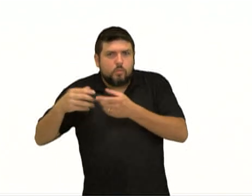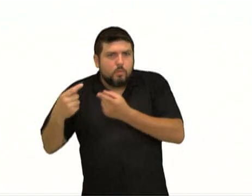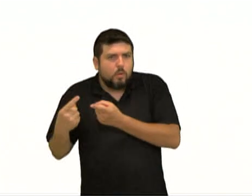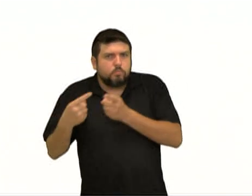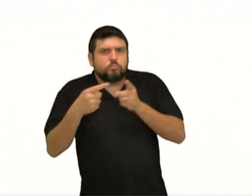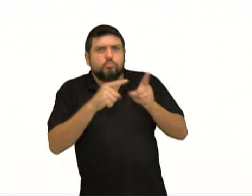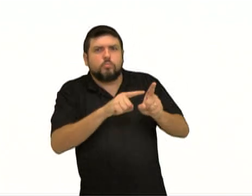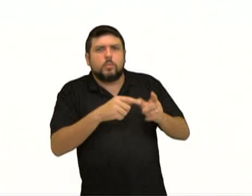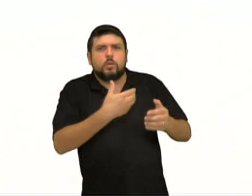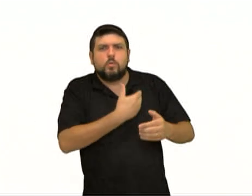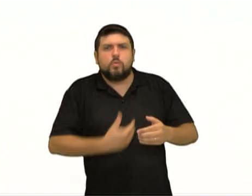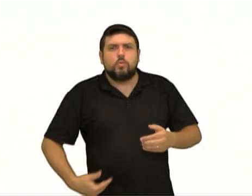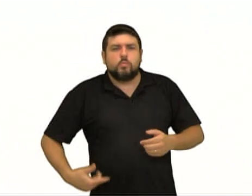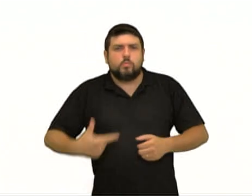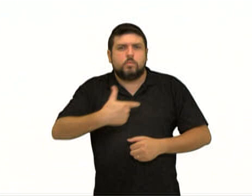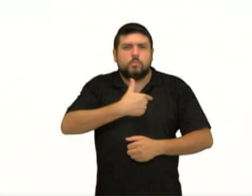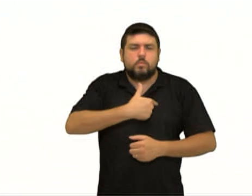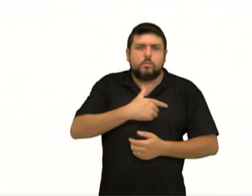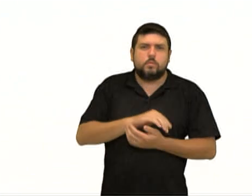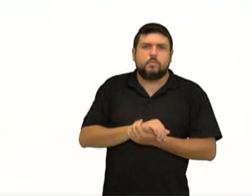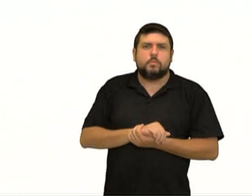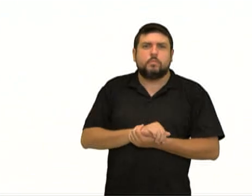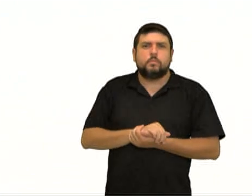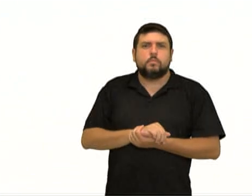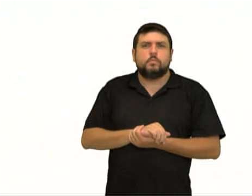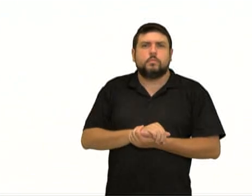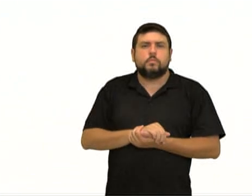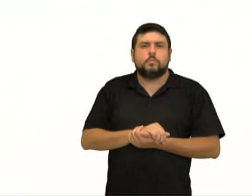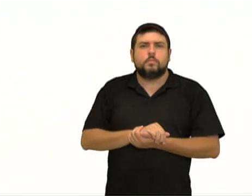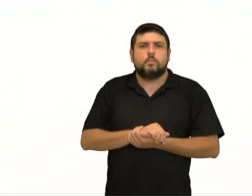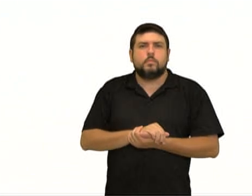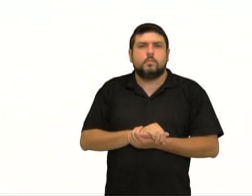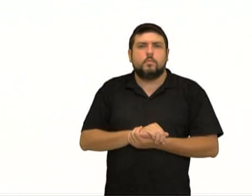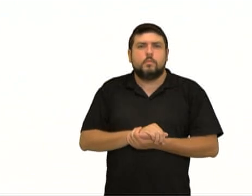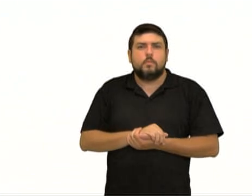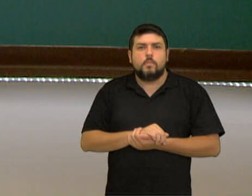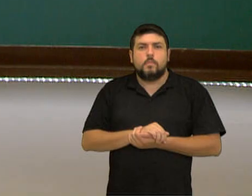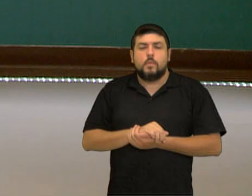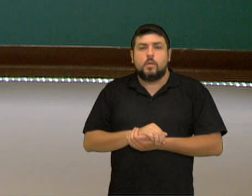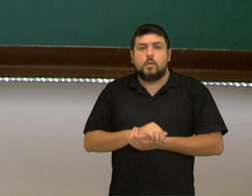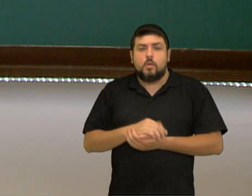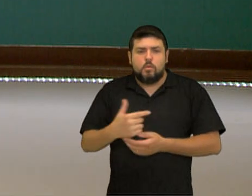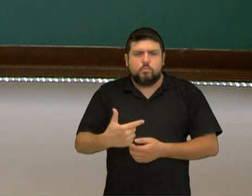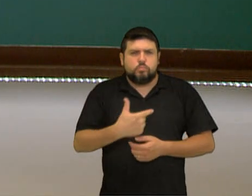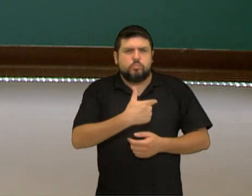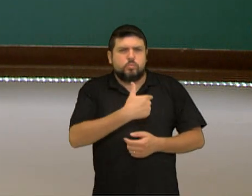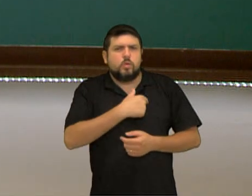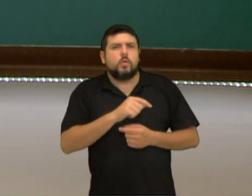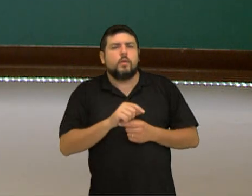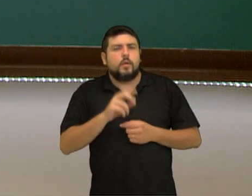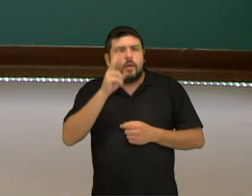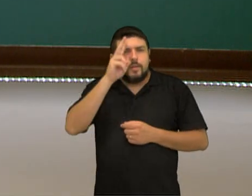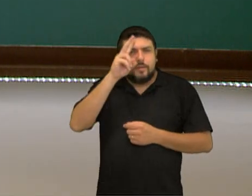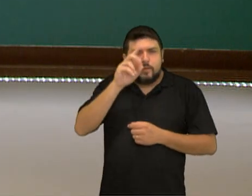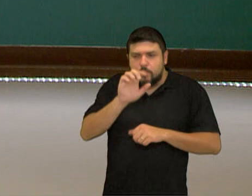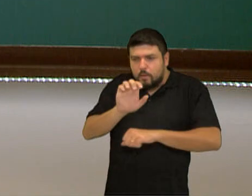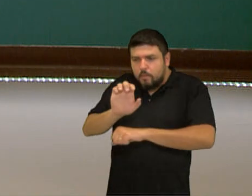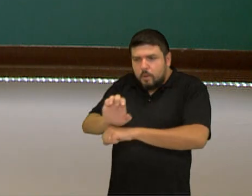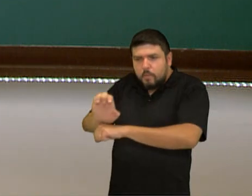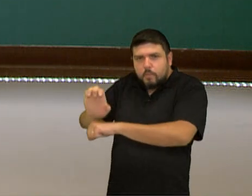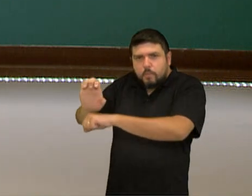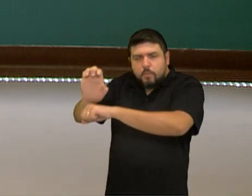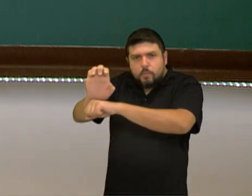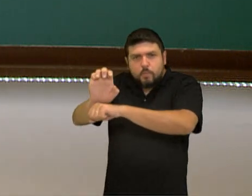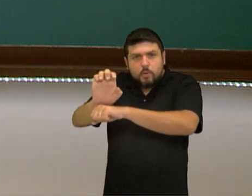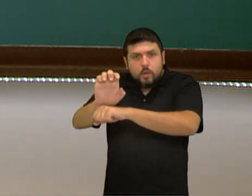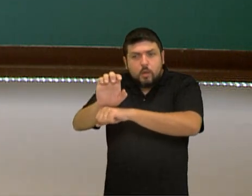Getúlio Vargas. De que maneira isso ocorreu? Olha aí, Getúlio Vargas nomeou interventores para os estados, informação que você já